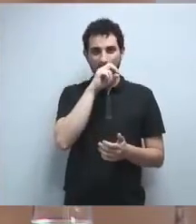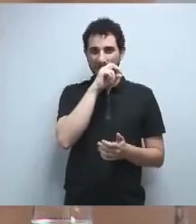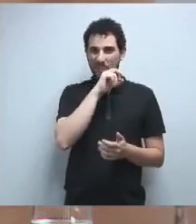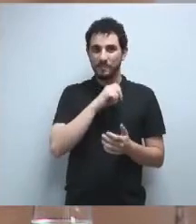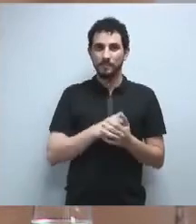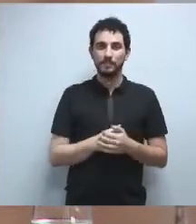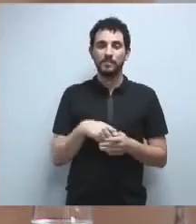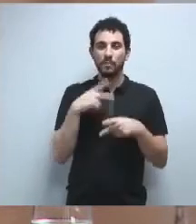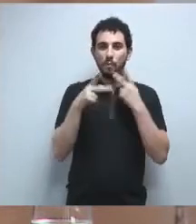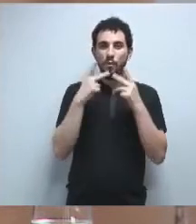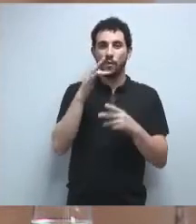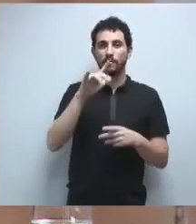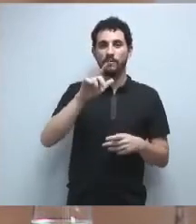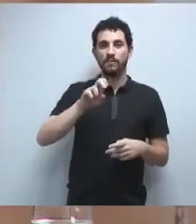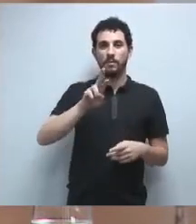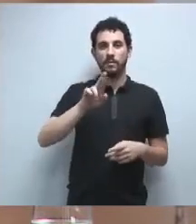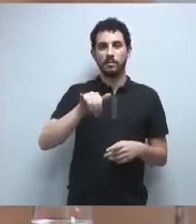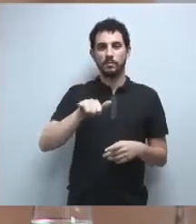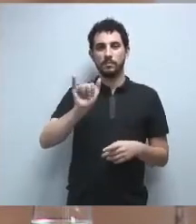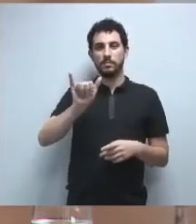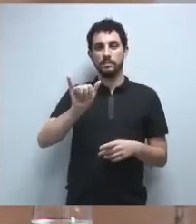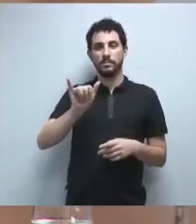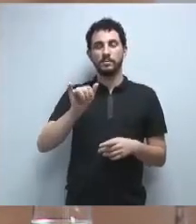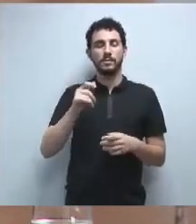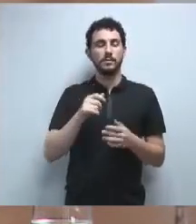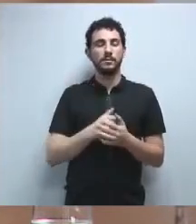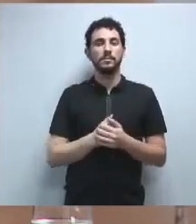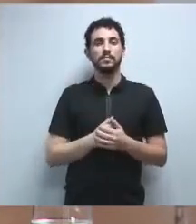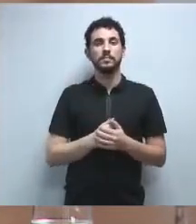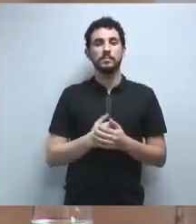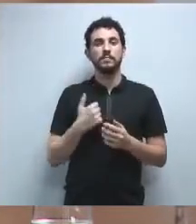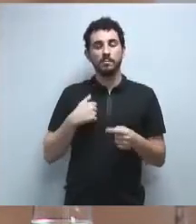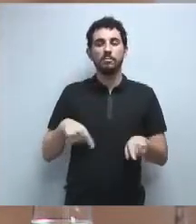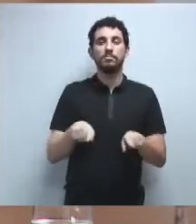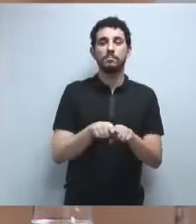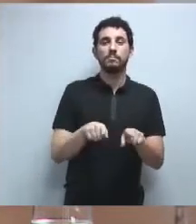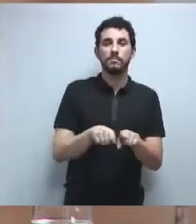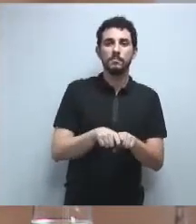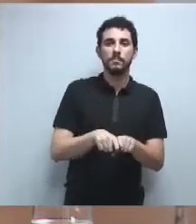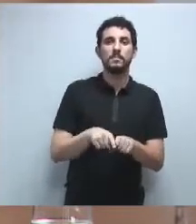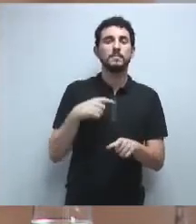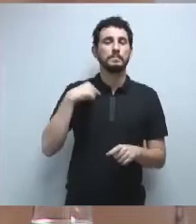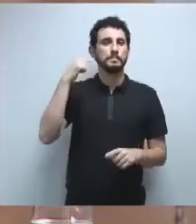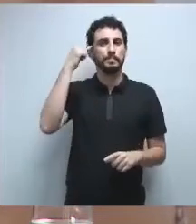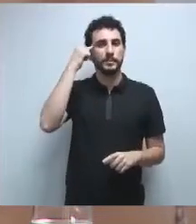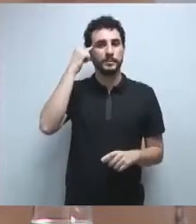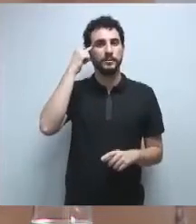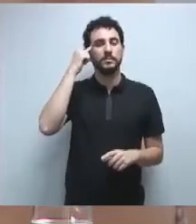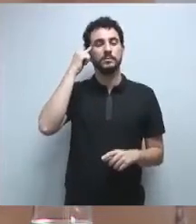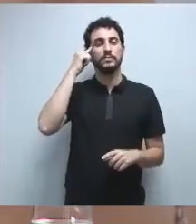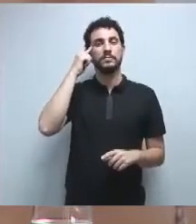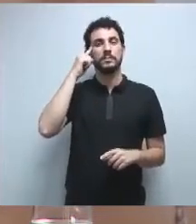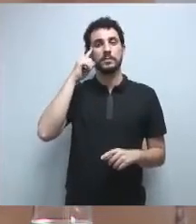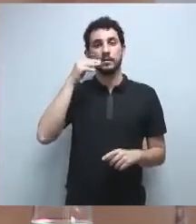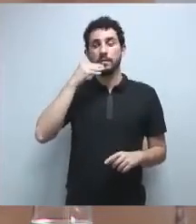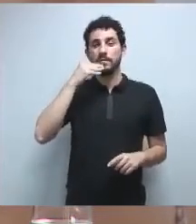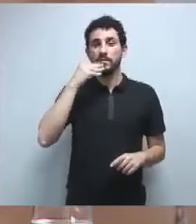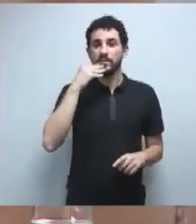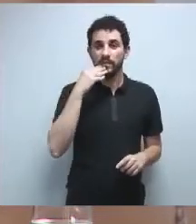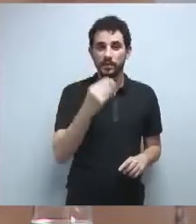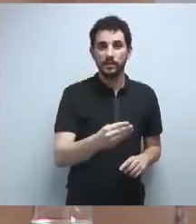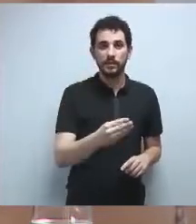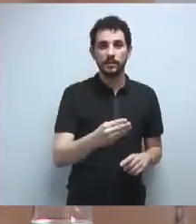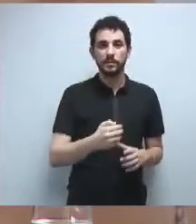e como diz o fleury eu também penso que defender